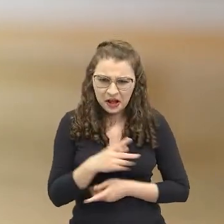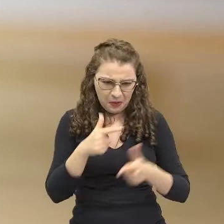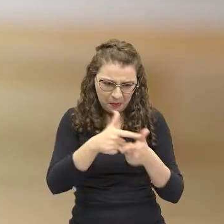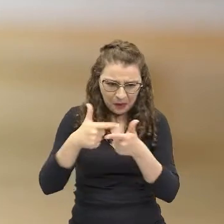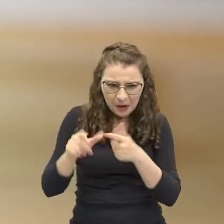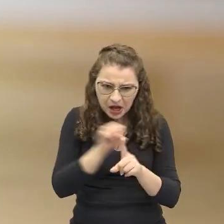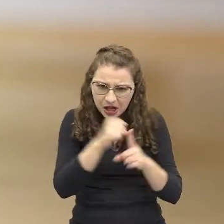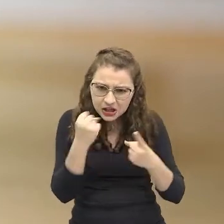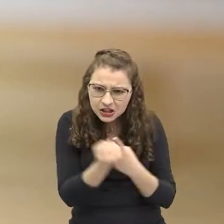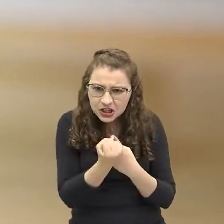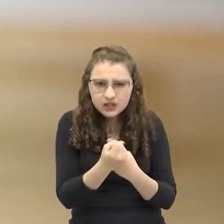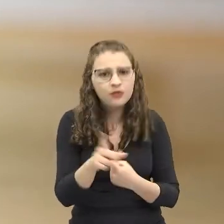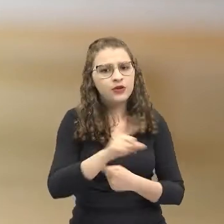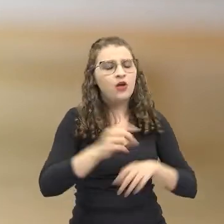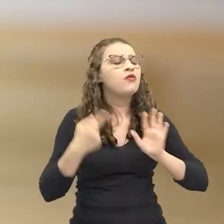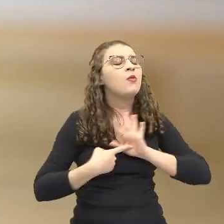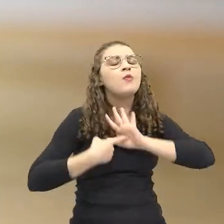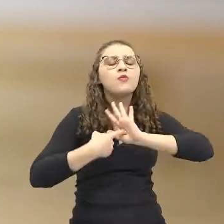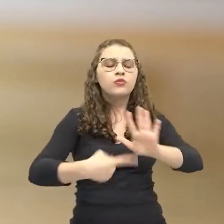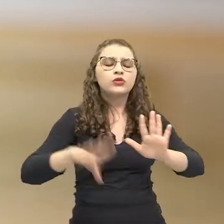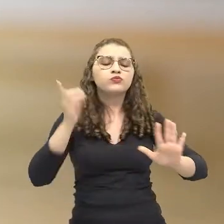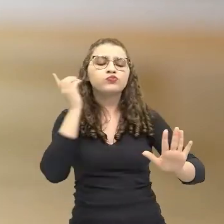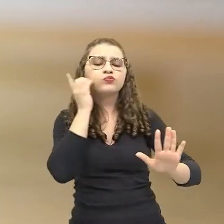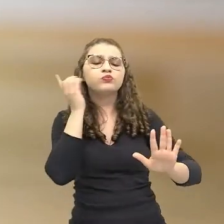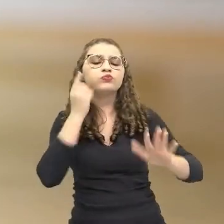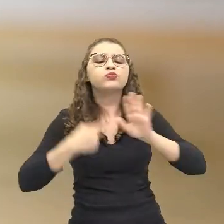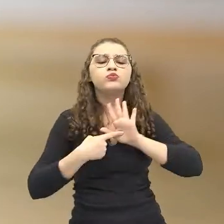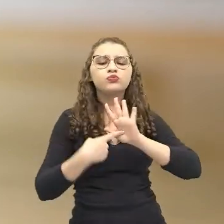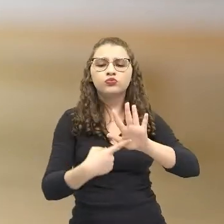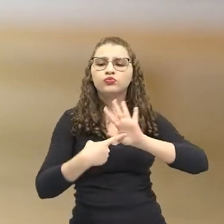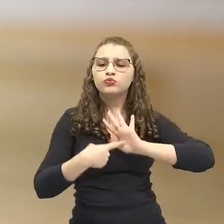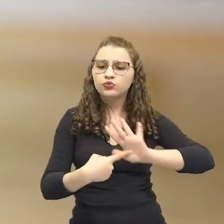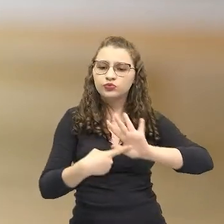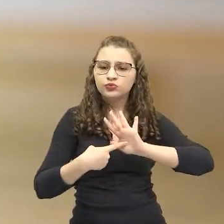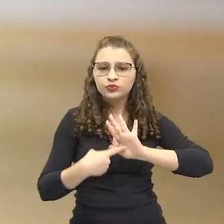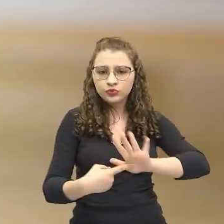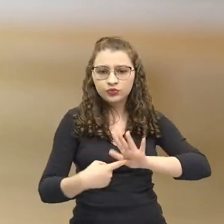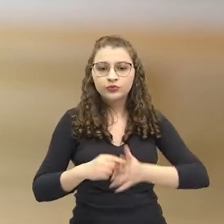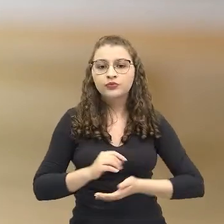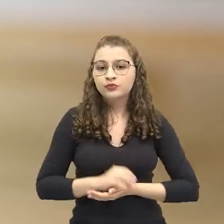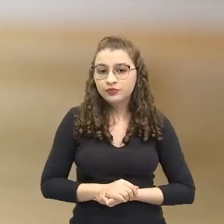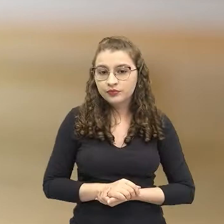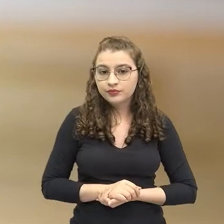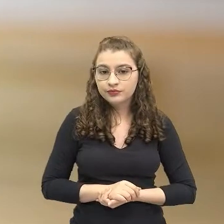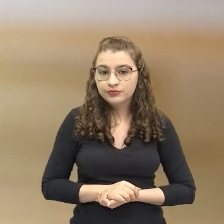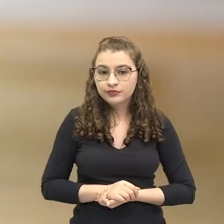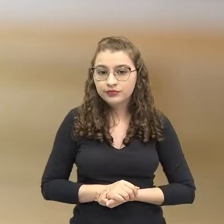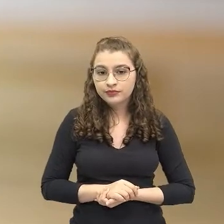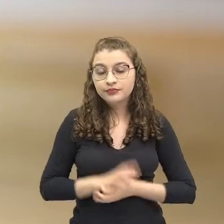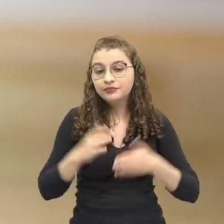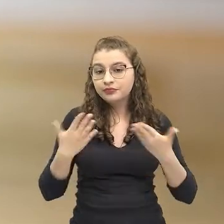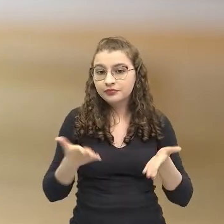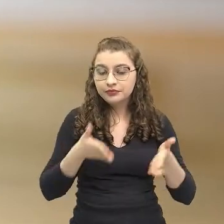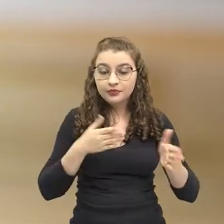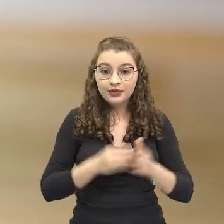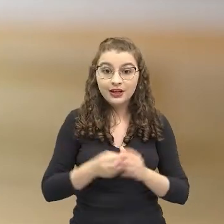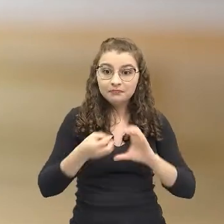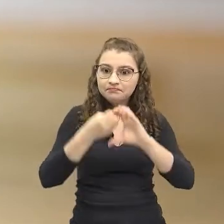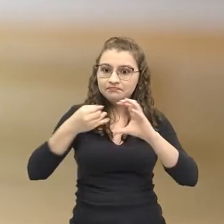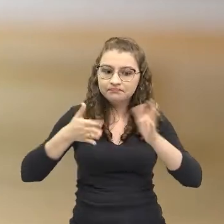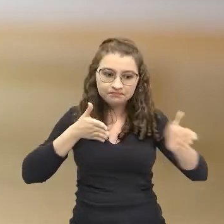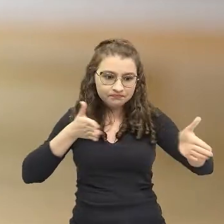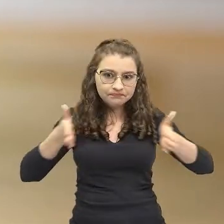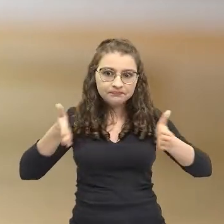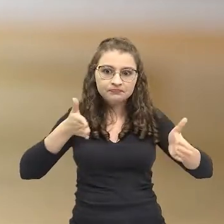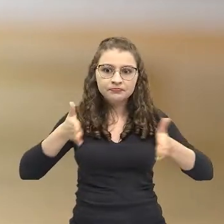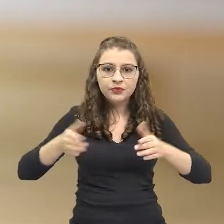problemas sociais, sobre o cotidiano, não é? Sobre as coisas do dia a dia das pessoas, ok? Então é nesse quadro que nós temos